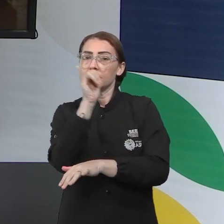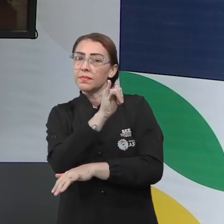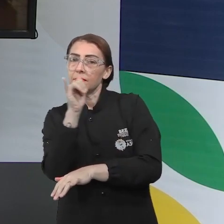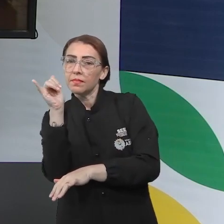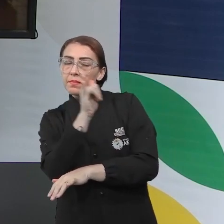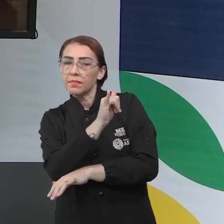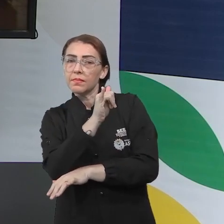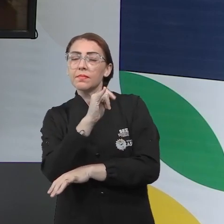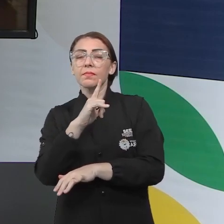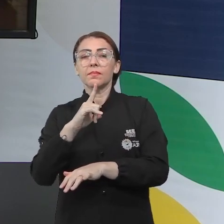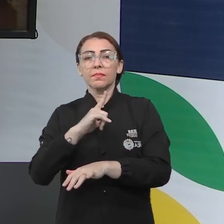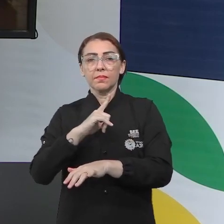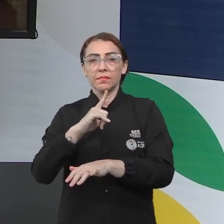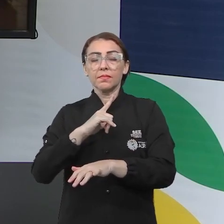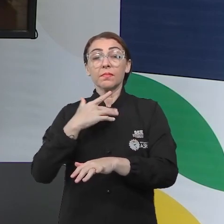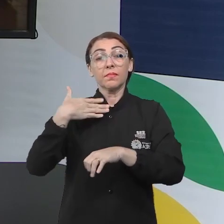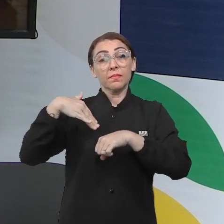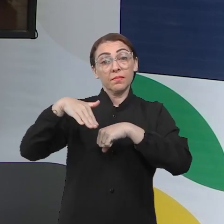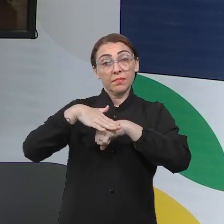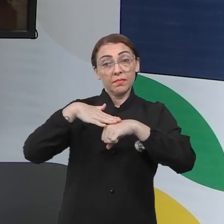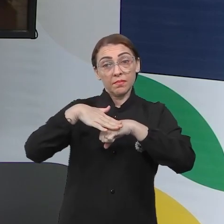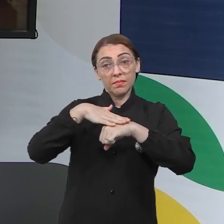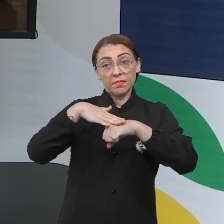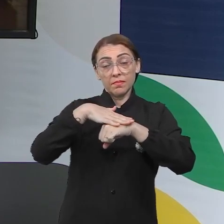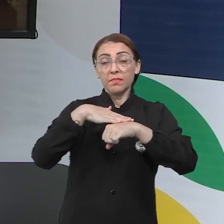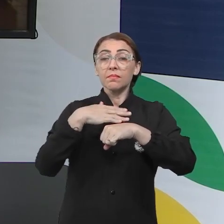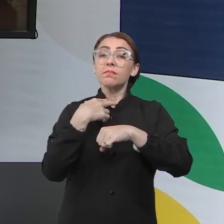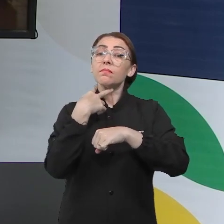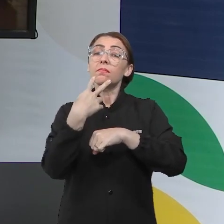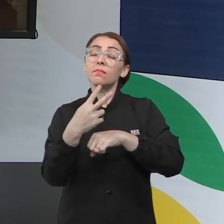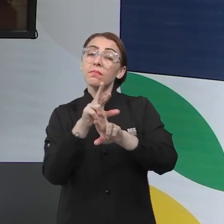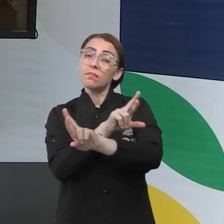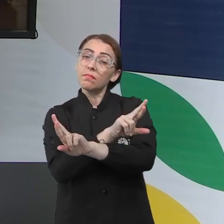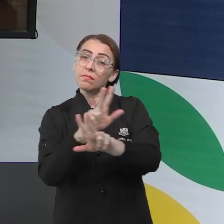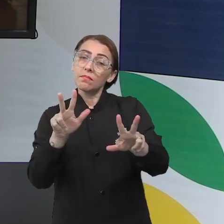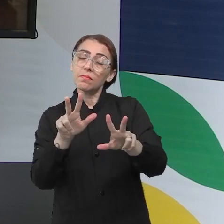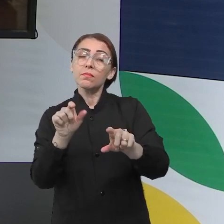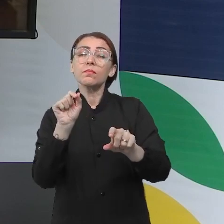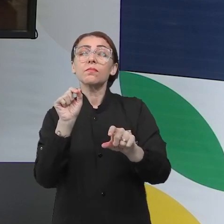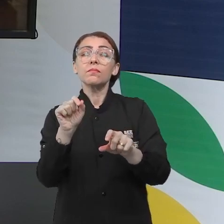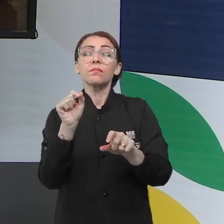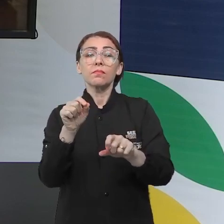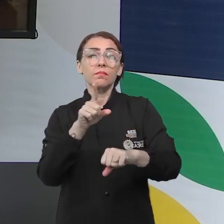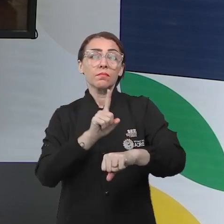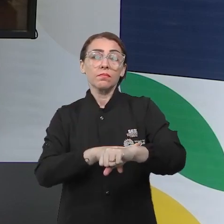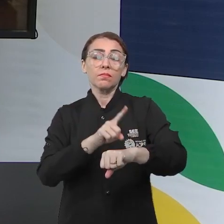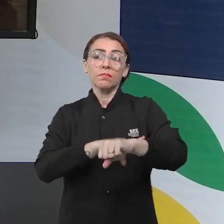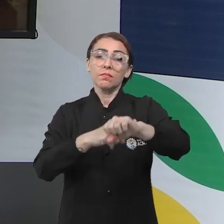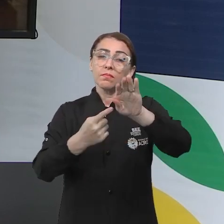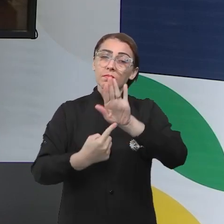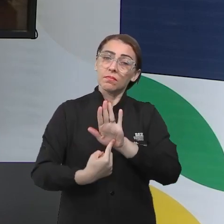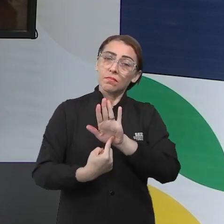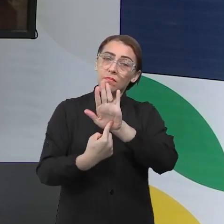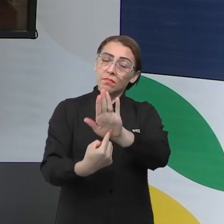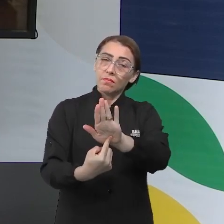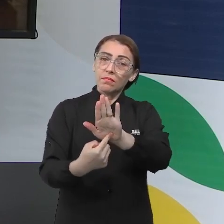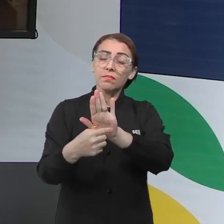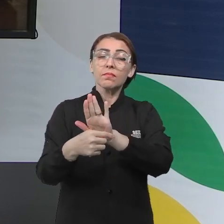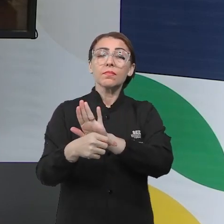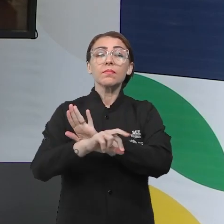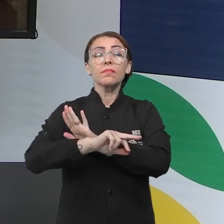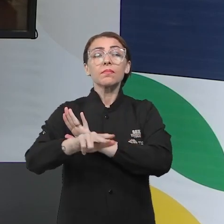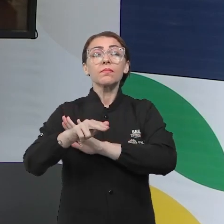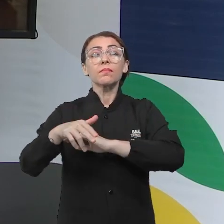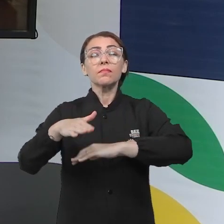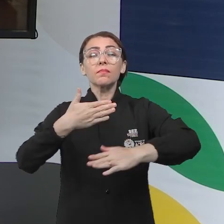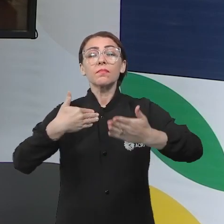enfim. Então, eles tinham os dialetos bem diferentes um do outro. Então, o que contava na hora da apresentação não era nem o